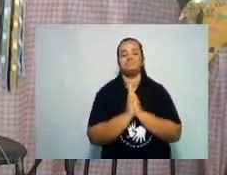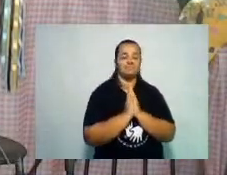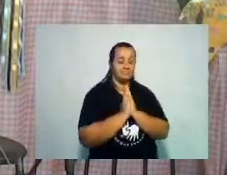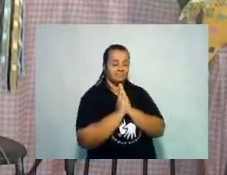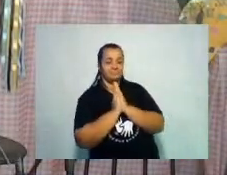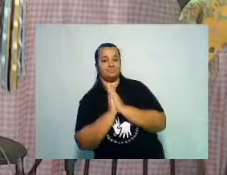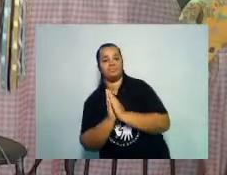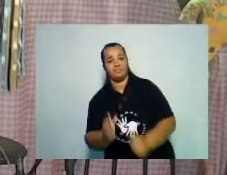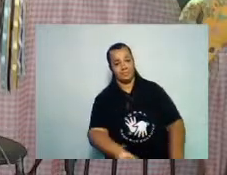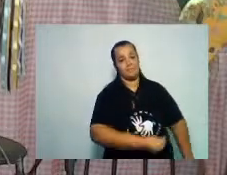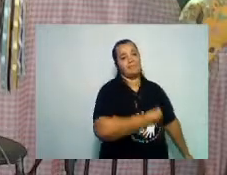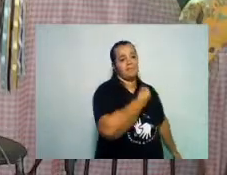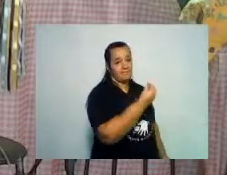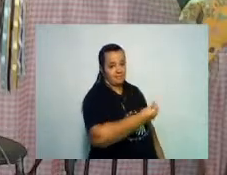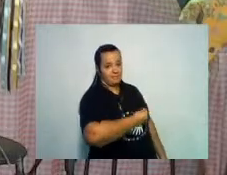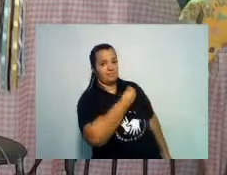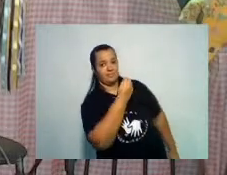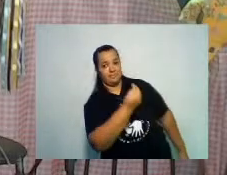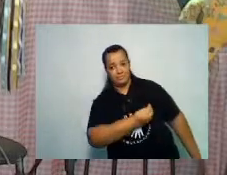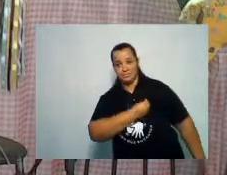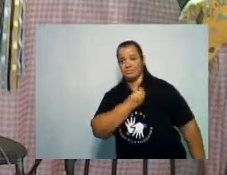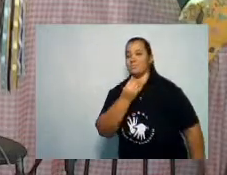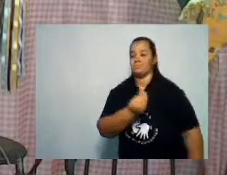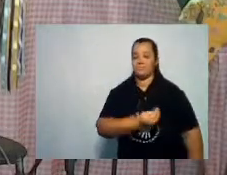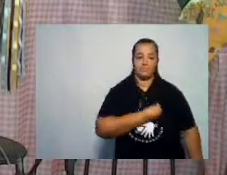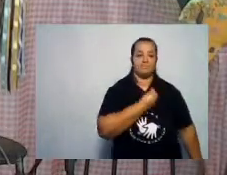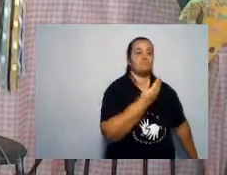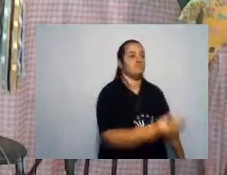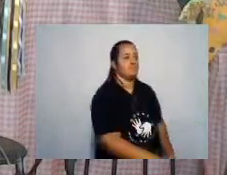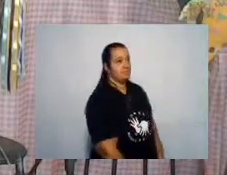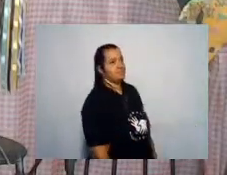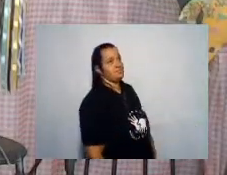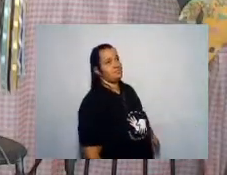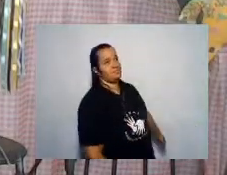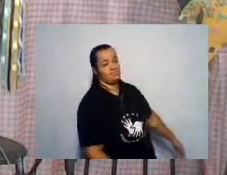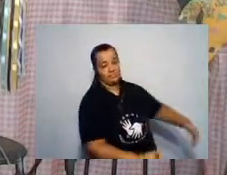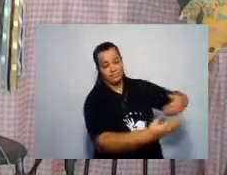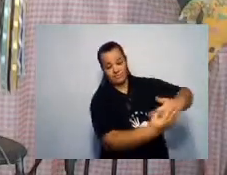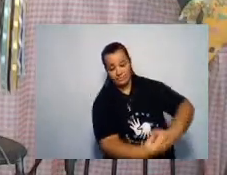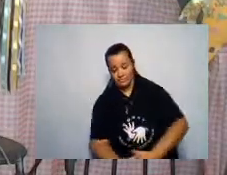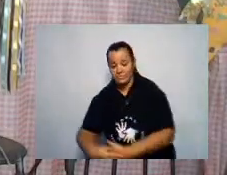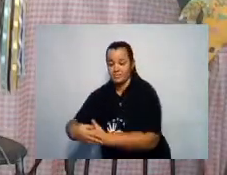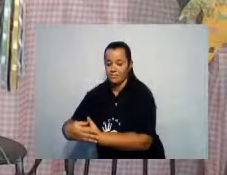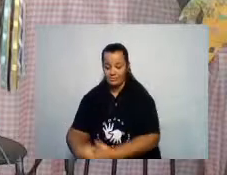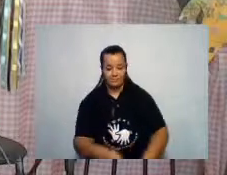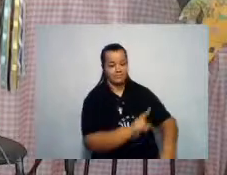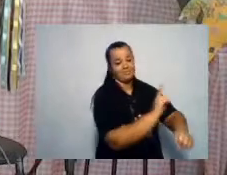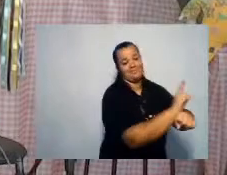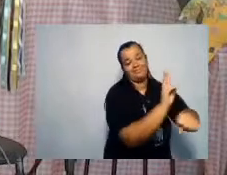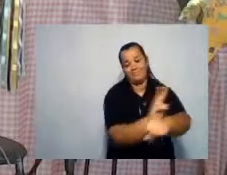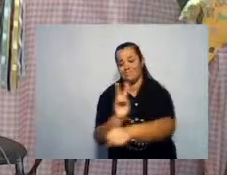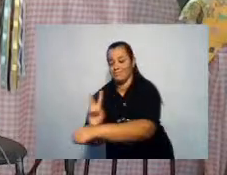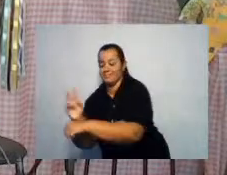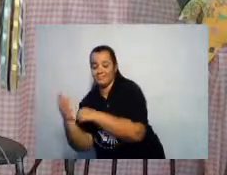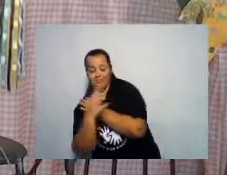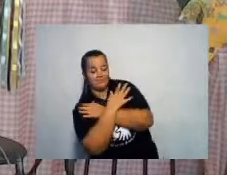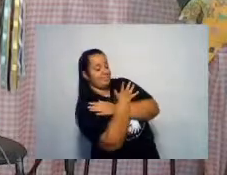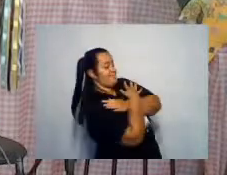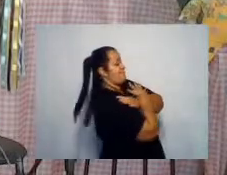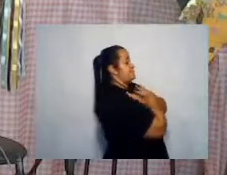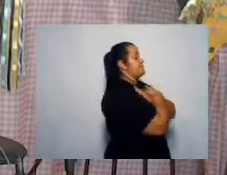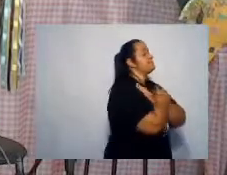amor, por favor, vem viver comigo. No seu colo é